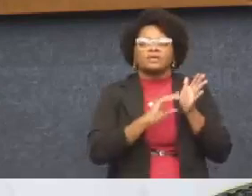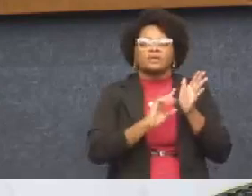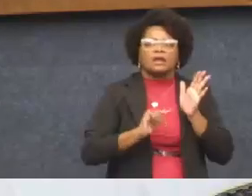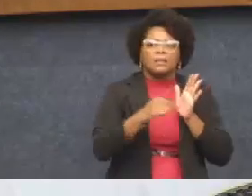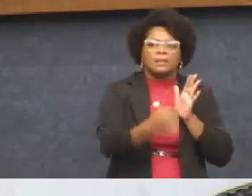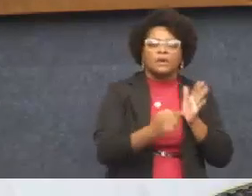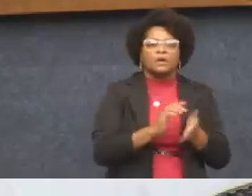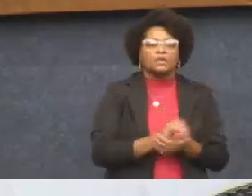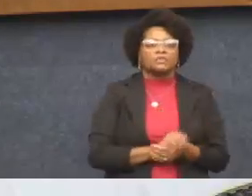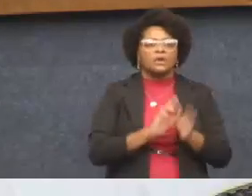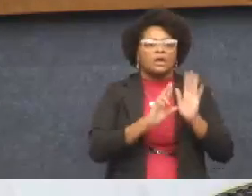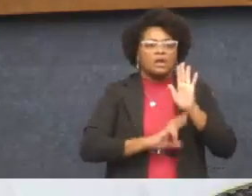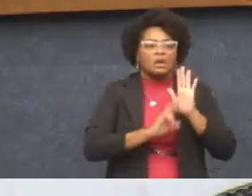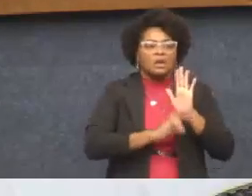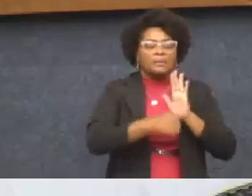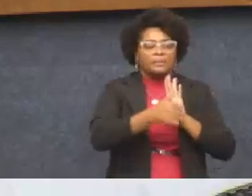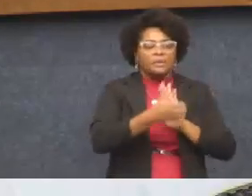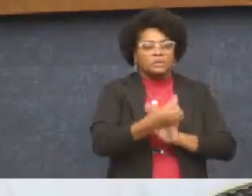item. Requerimento